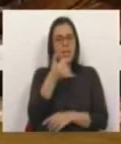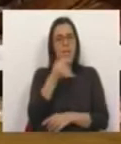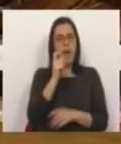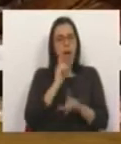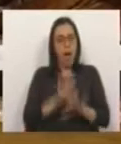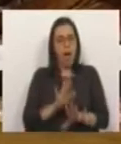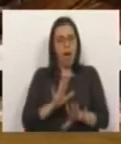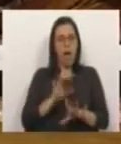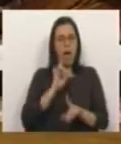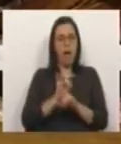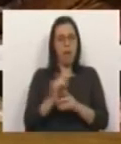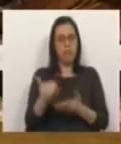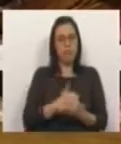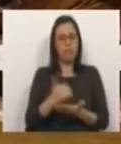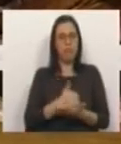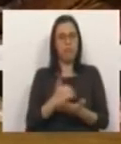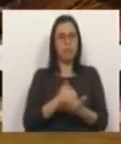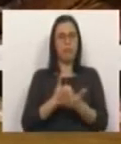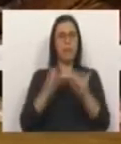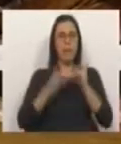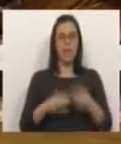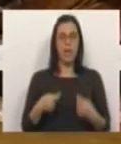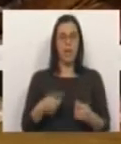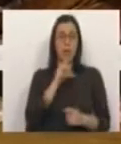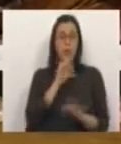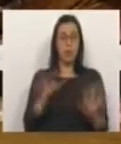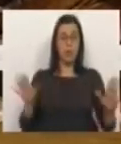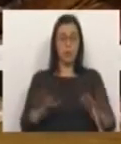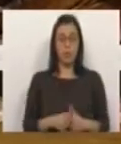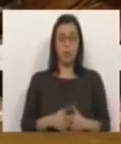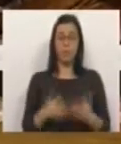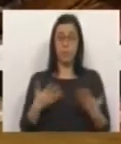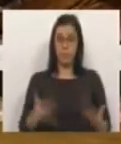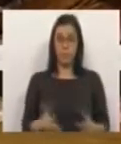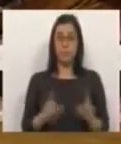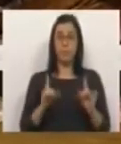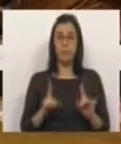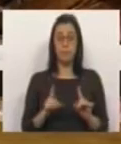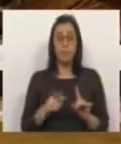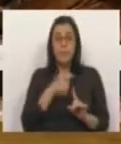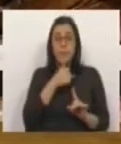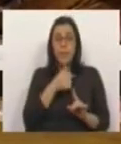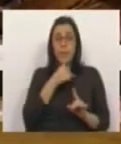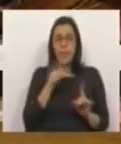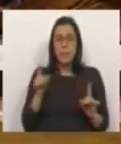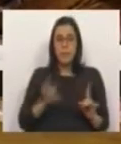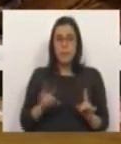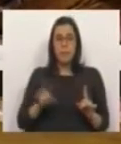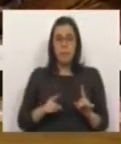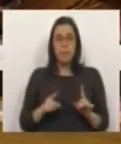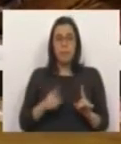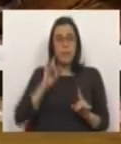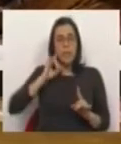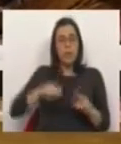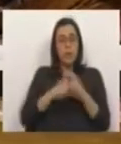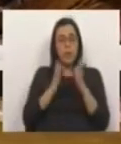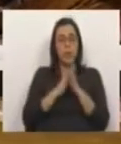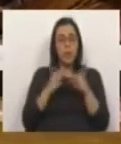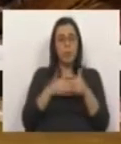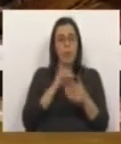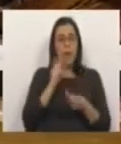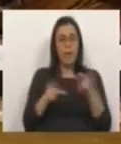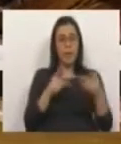50 anos as suas receitas com o menor custo possível. Agora, perante a decisão reiterada de ignorar todo o